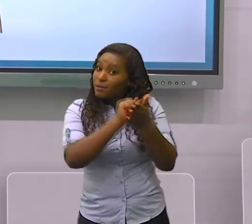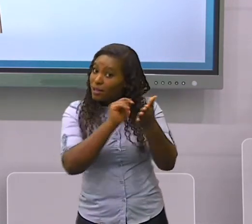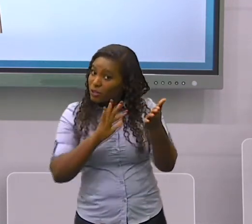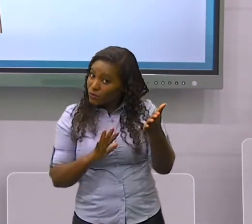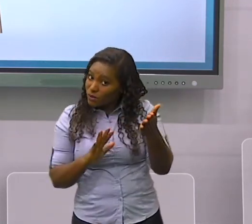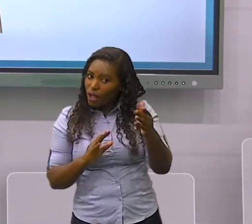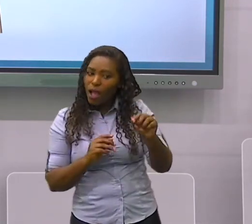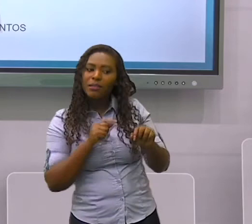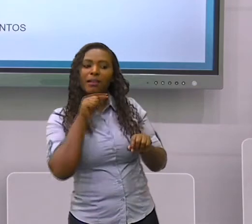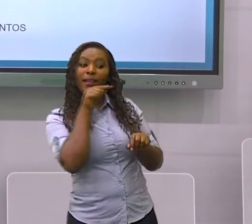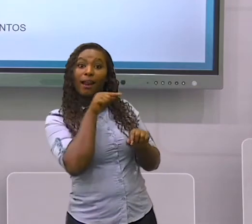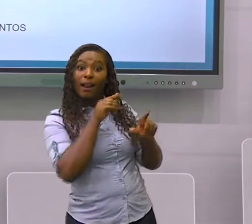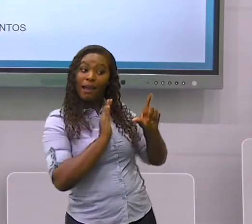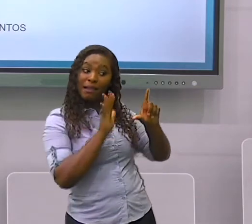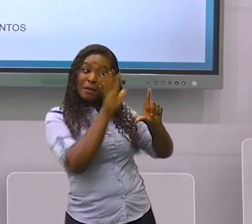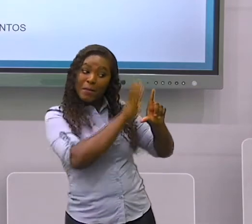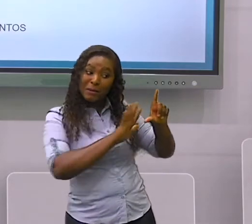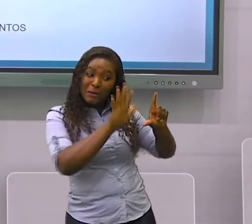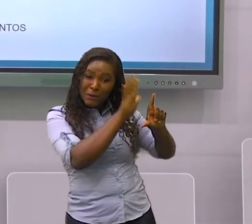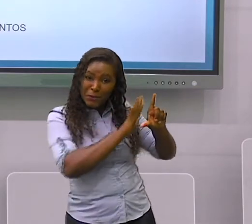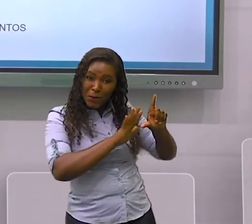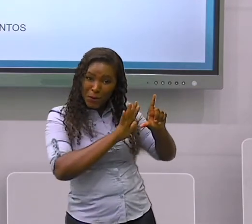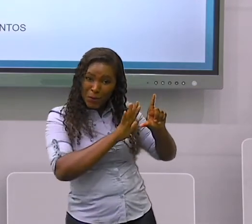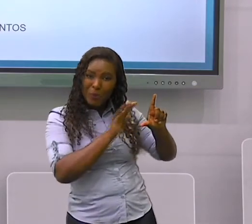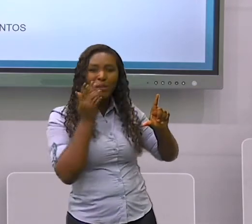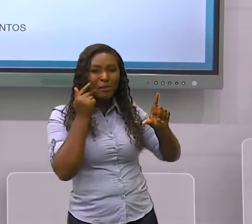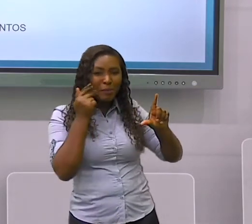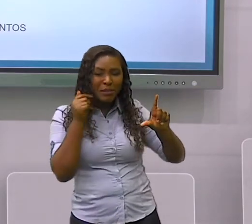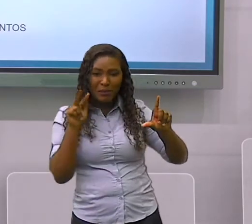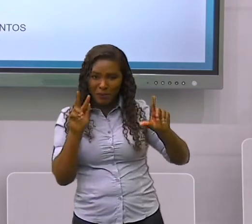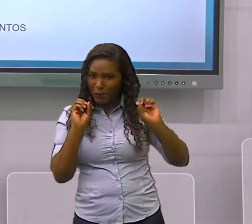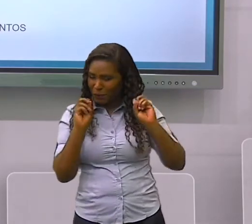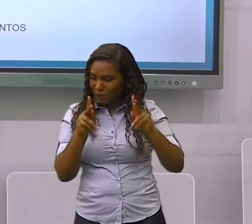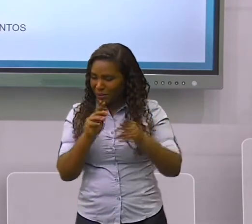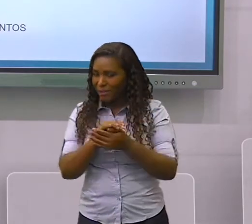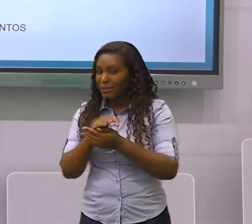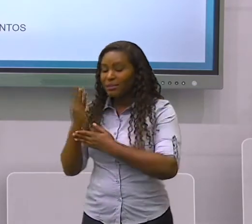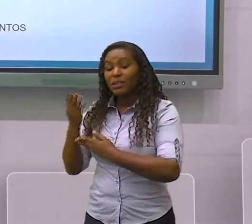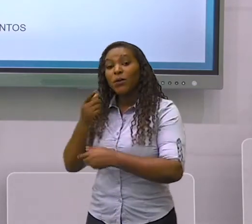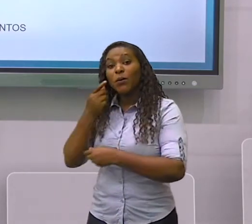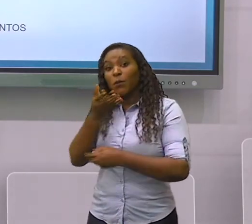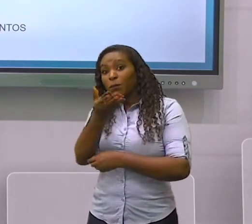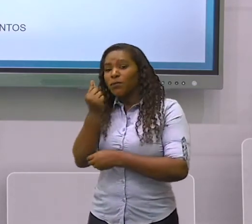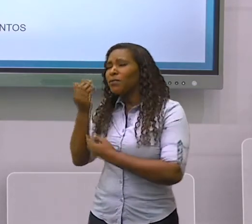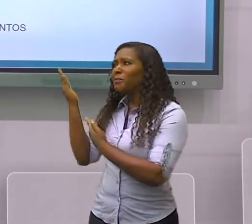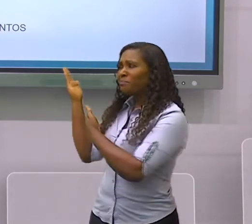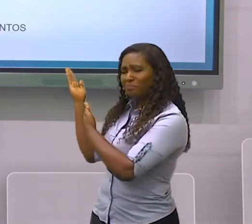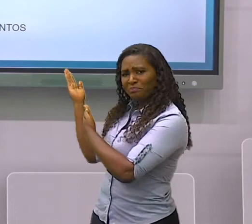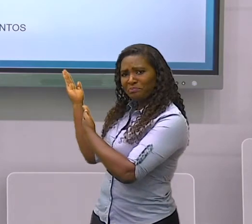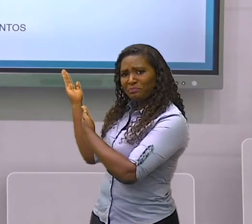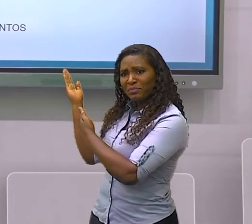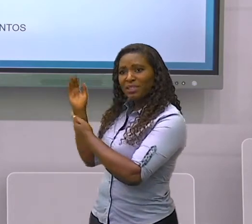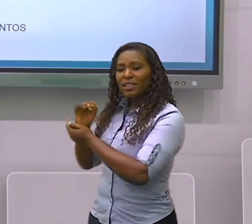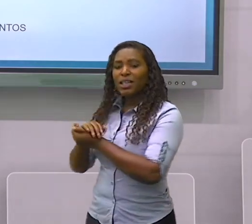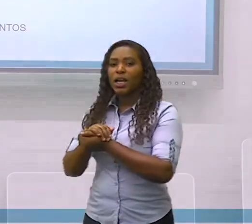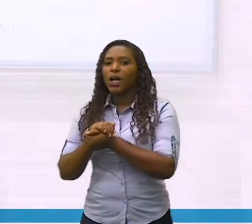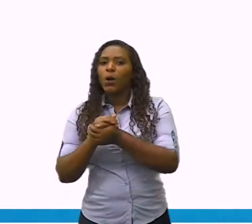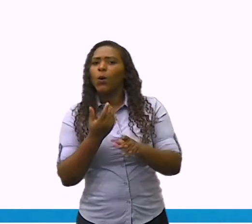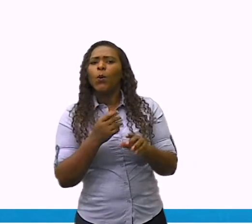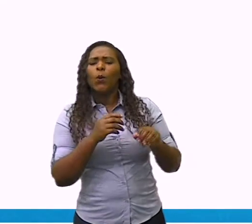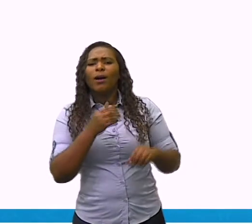nossa plataforma SmartGB. Vamos lá? Então veja as cédulas de dinheiro de cada um. Acompanhe